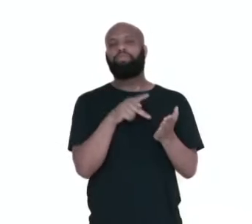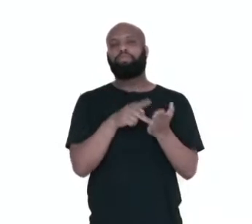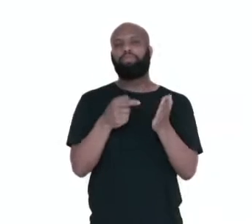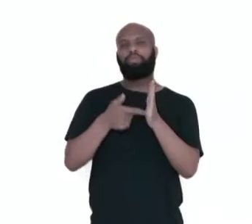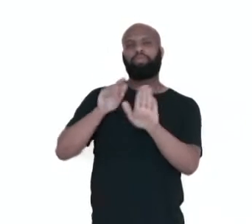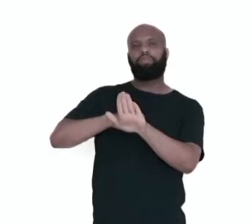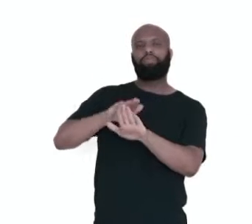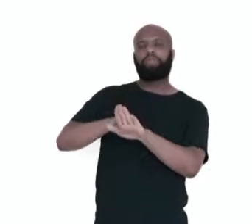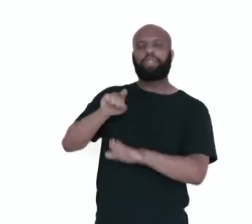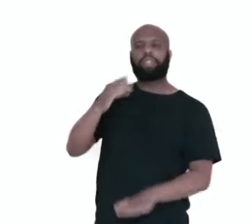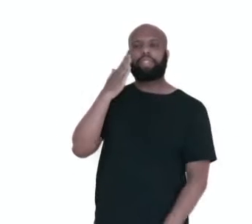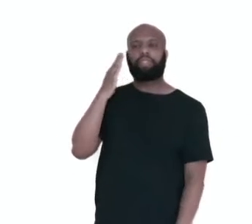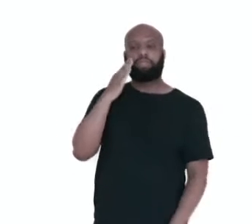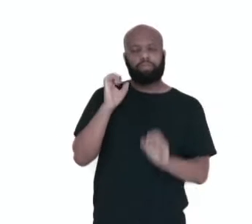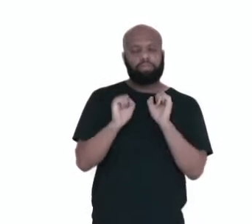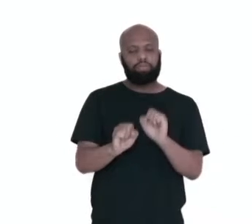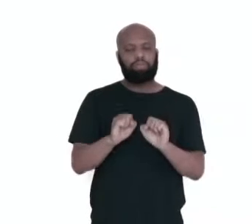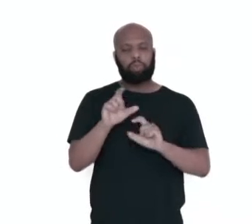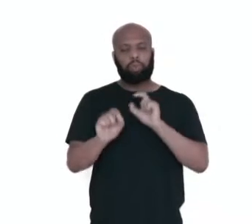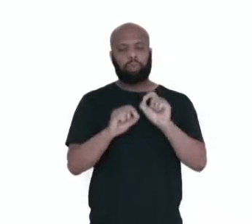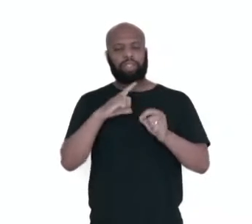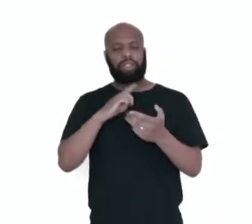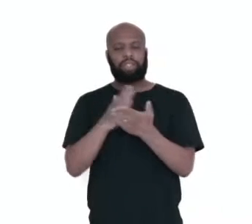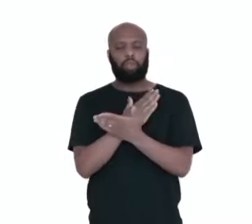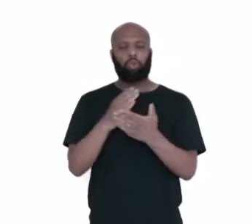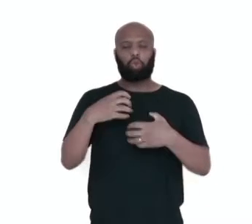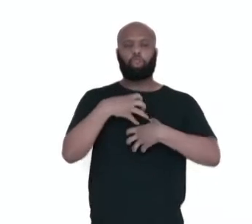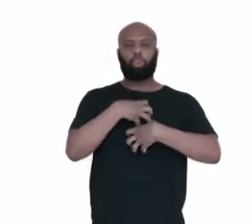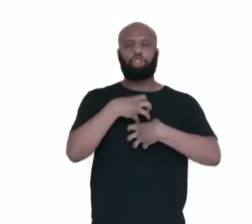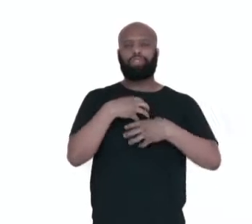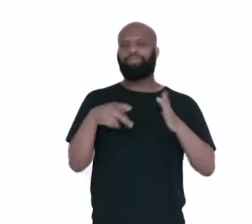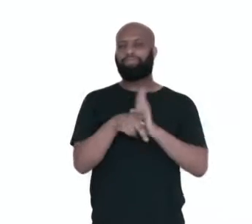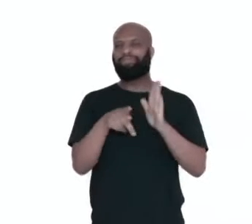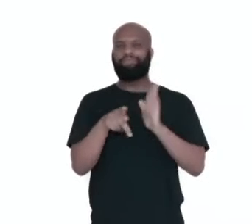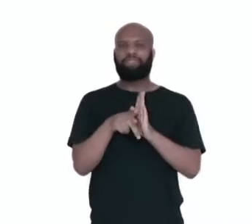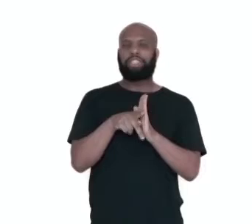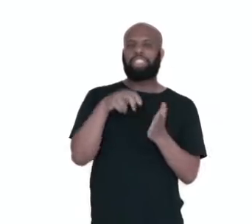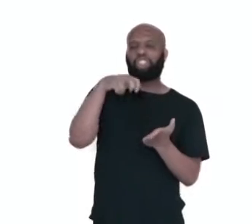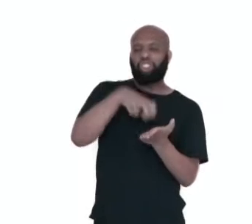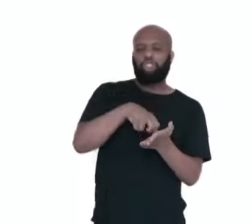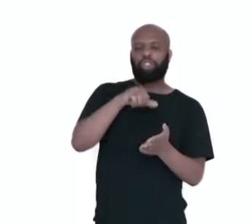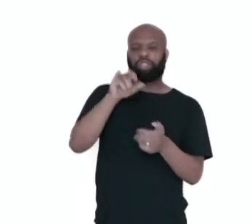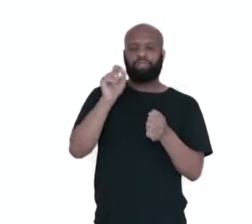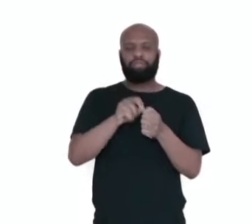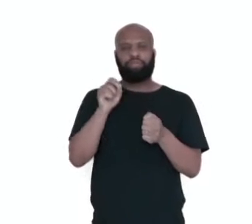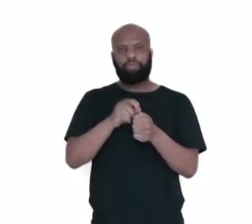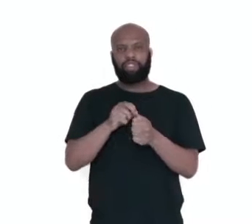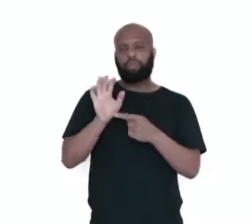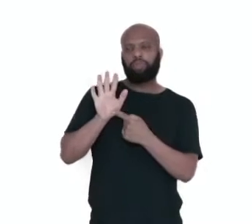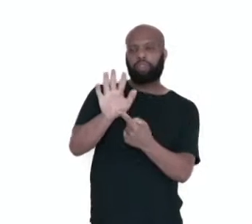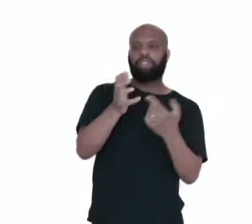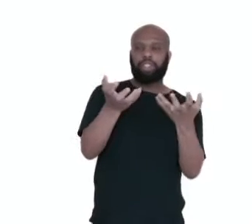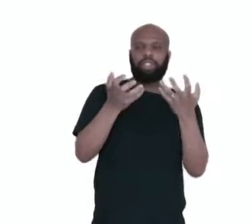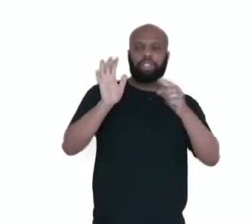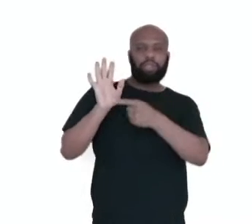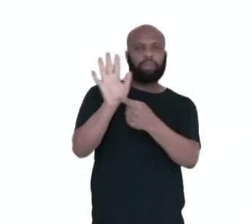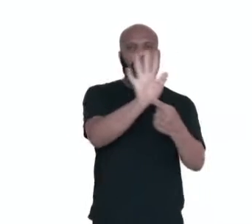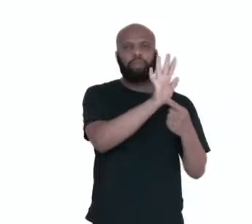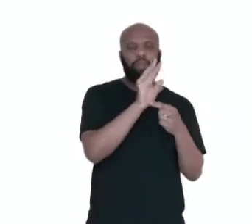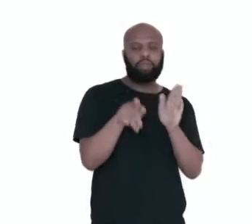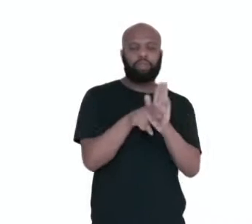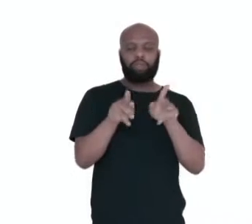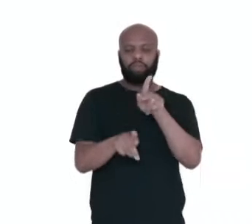verdade, sabendo que poderia sofrer represálias se o fizesse abertamente, queria revelar ao povo